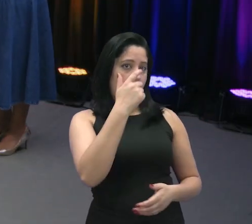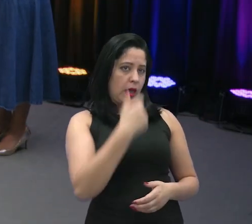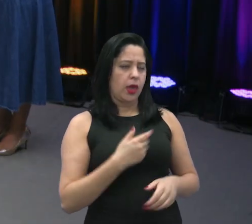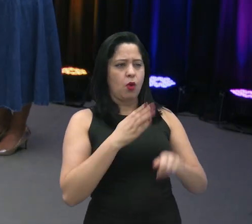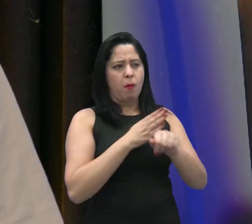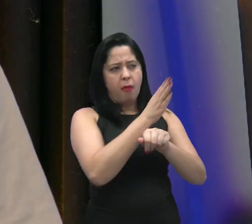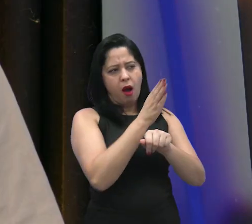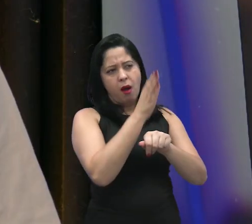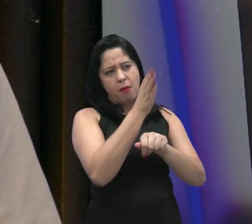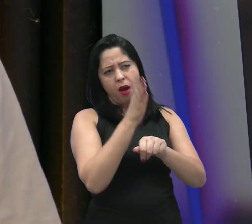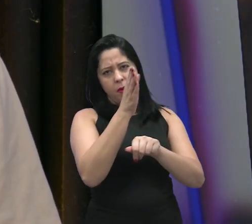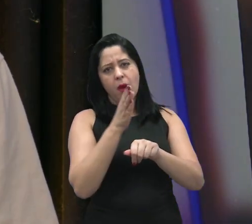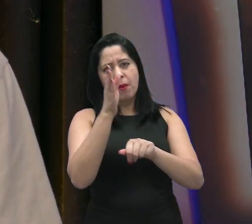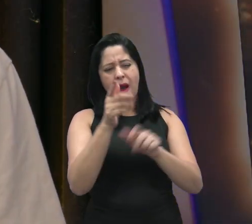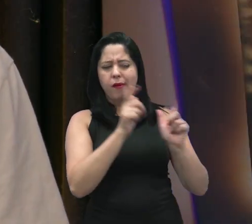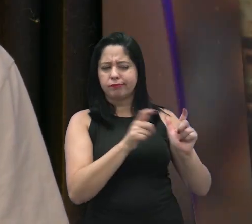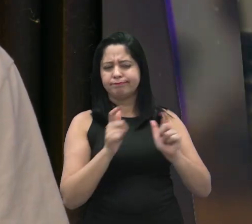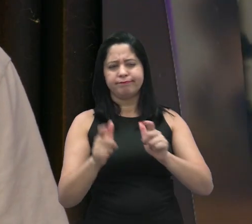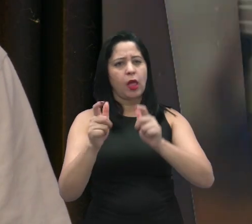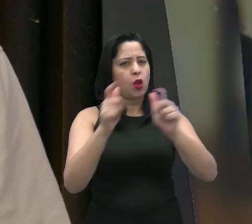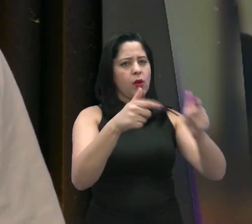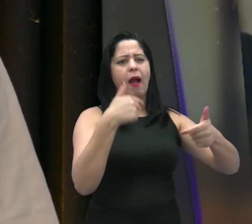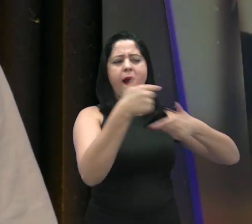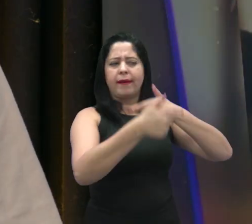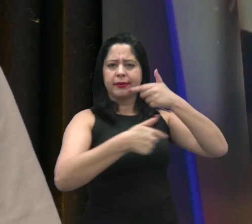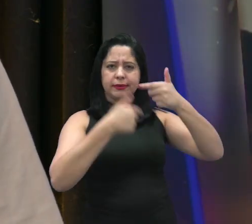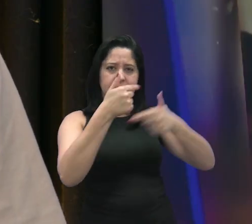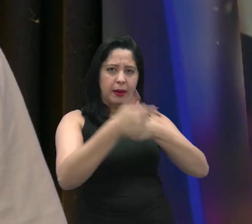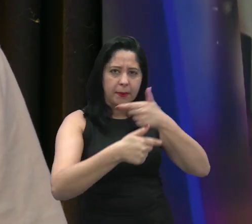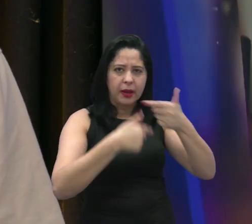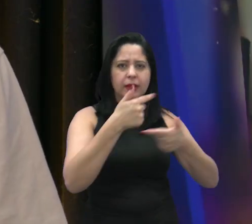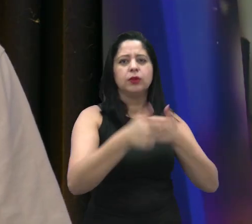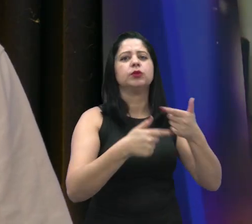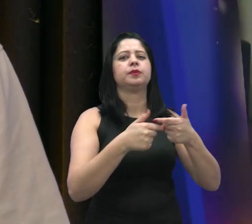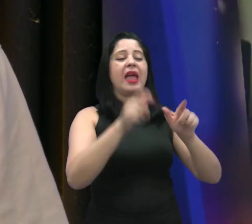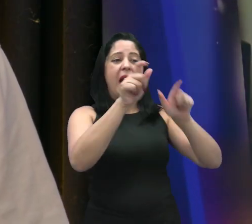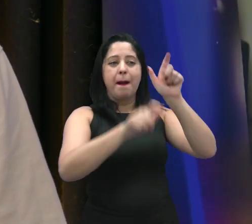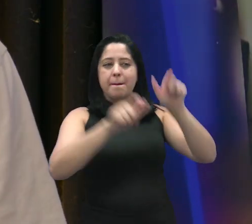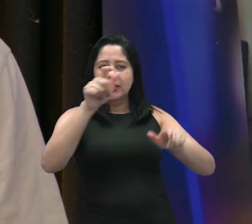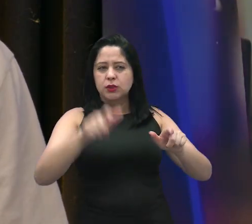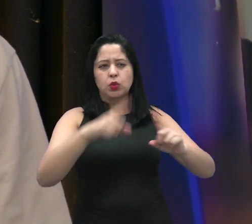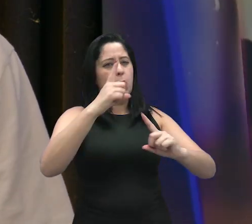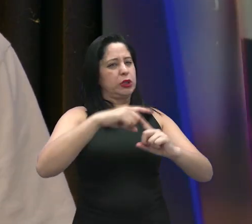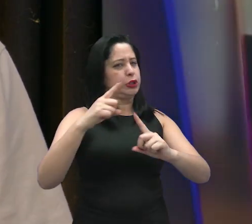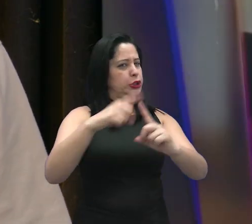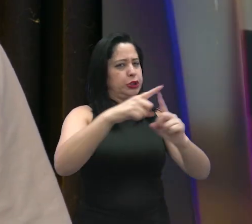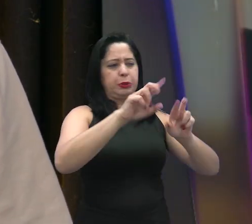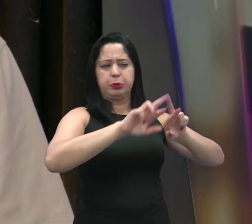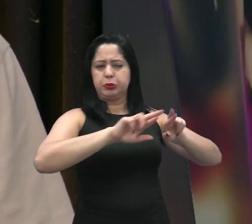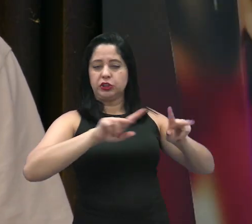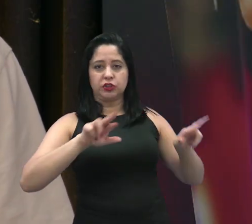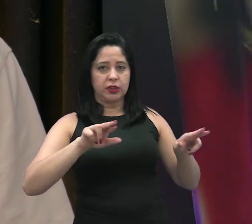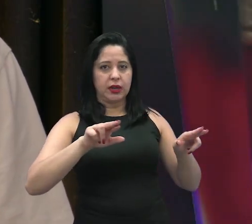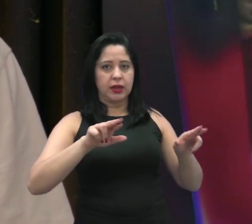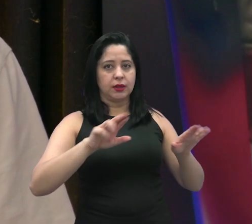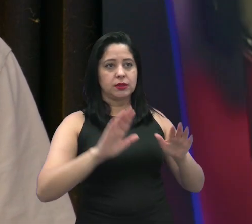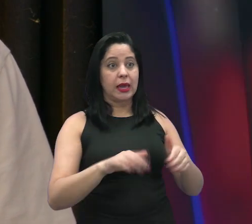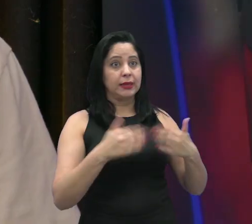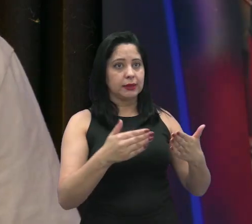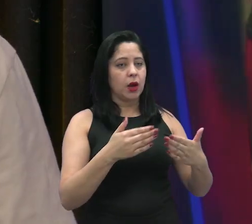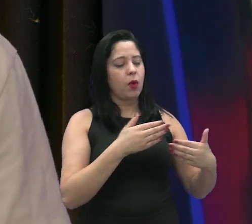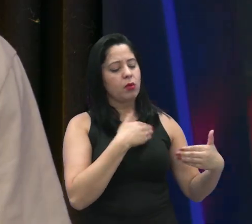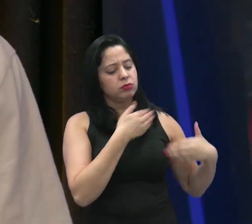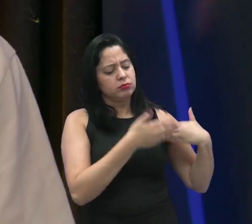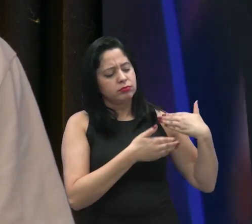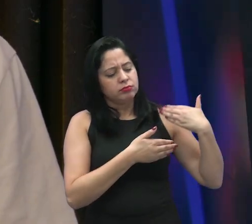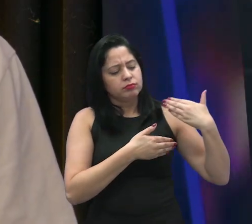diversos lugares, trabalhei, né, com diversas pessoas, diversos tipos de sociedade ali, então eu sinto